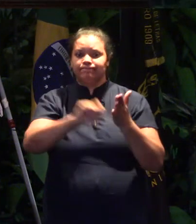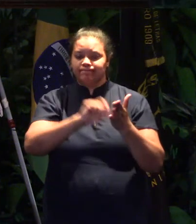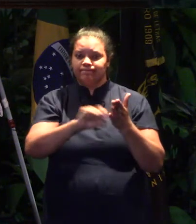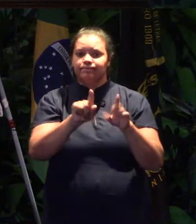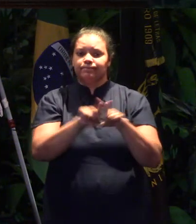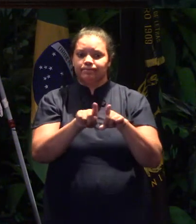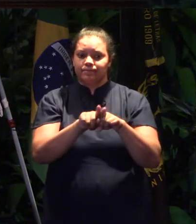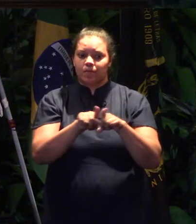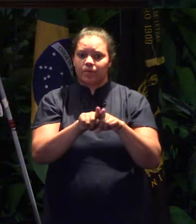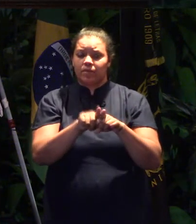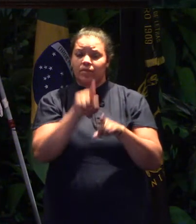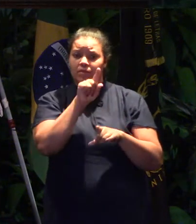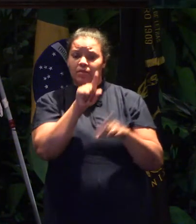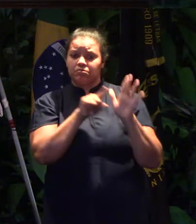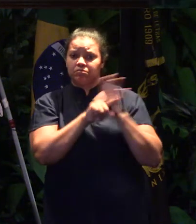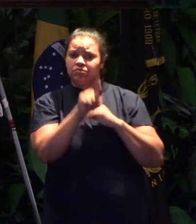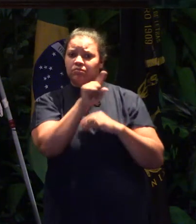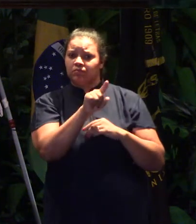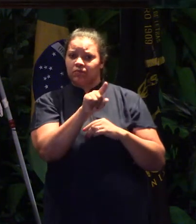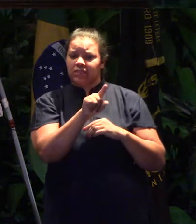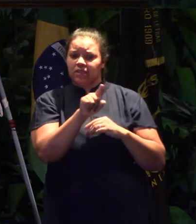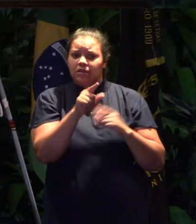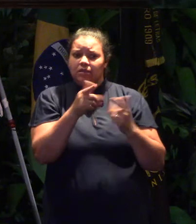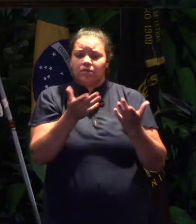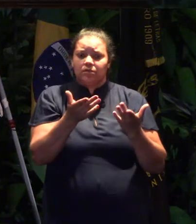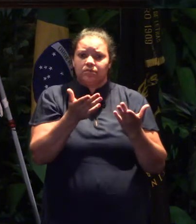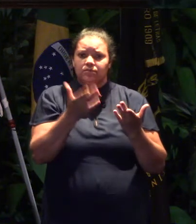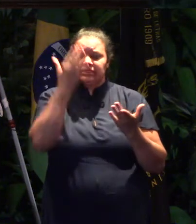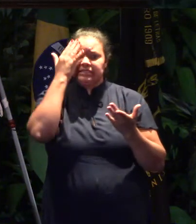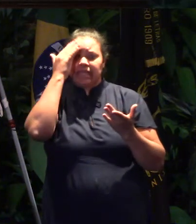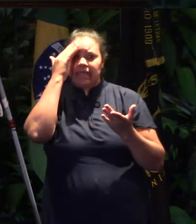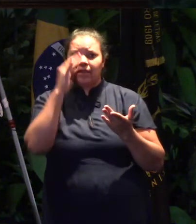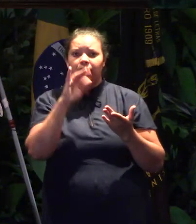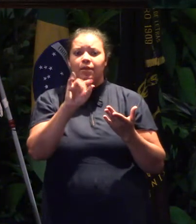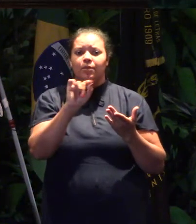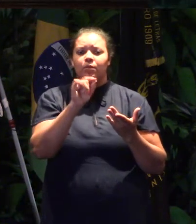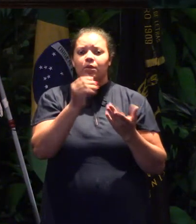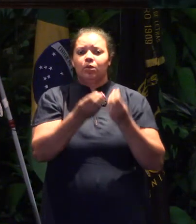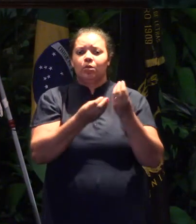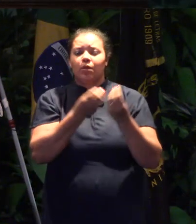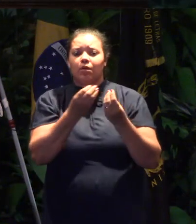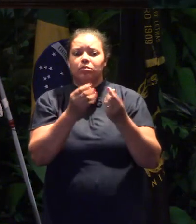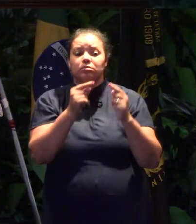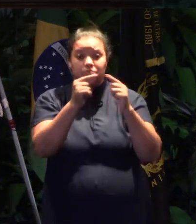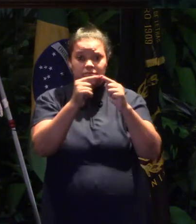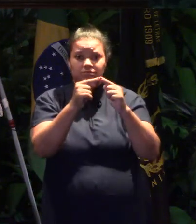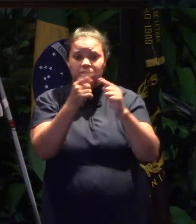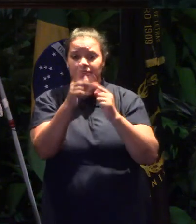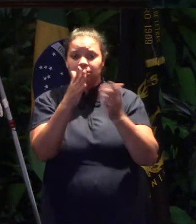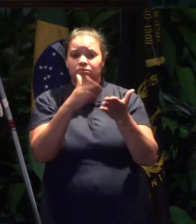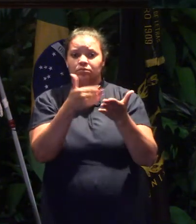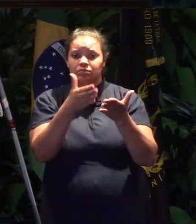queria que você falasse um pouco. Você tem alguma relação de leitura ou de alguma sintonia com o Borges? Inclusive,